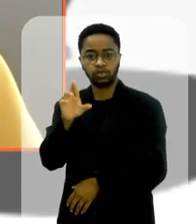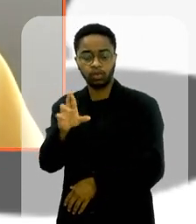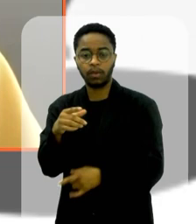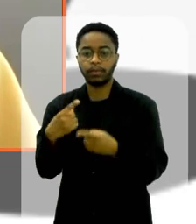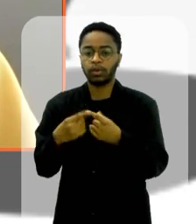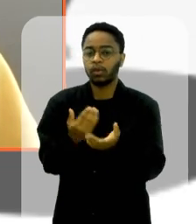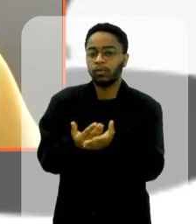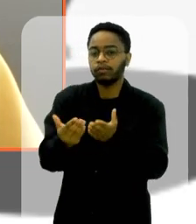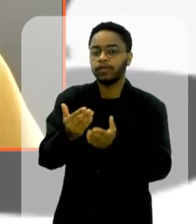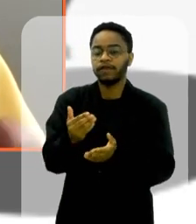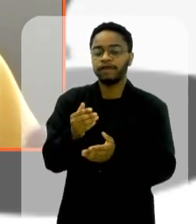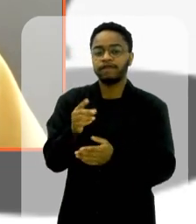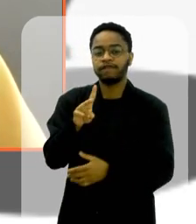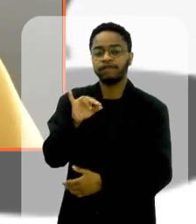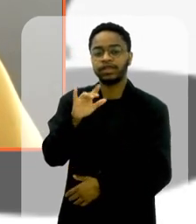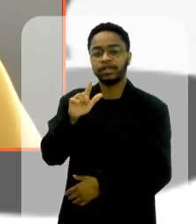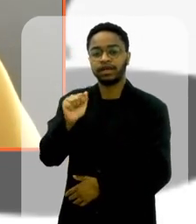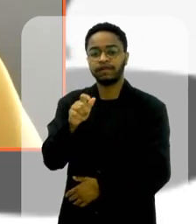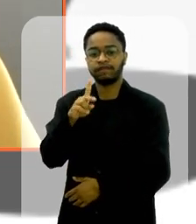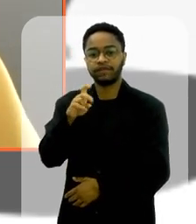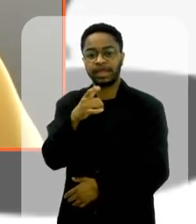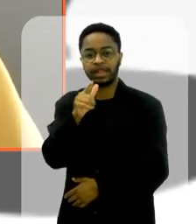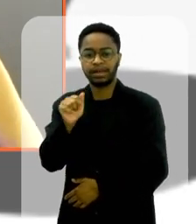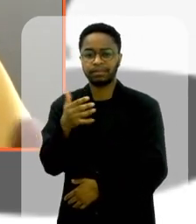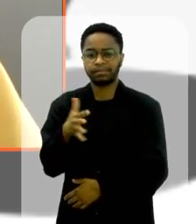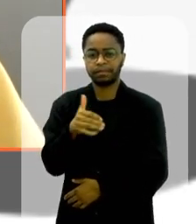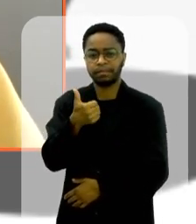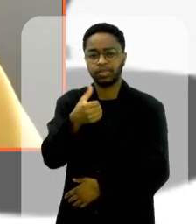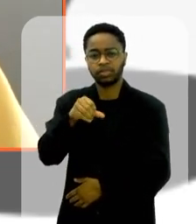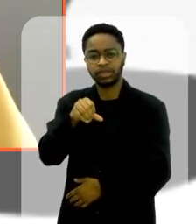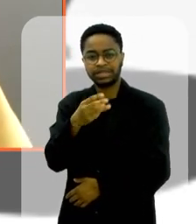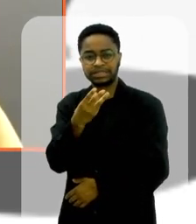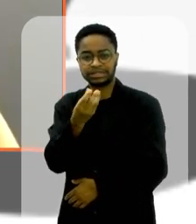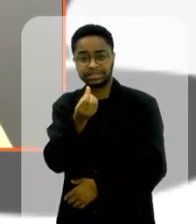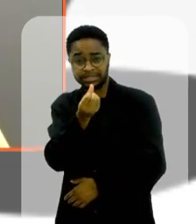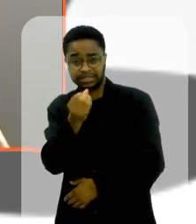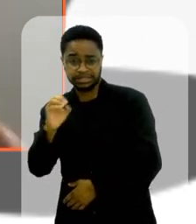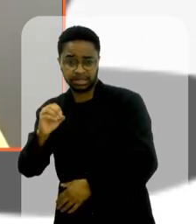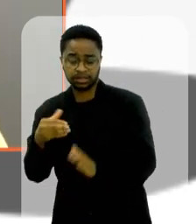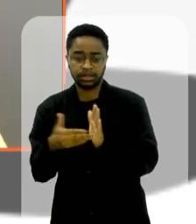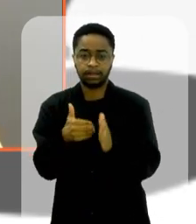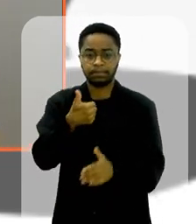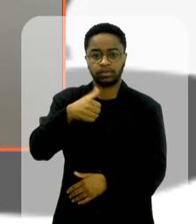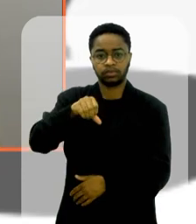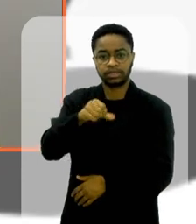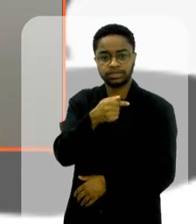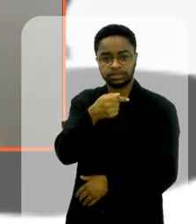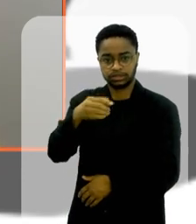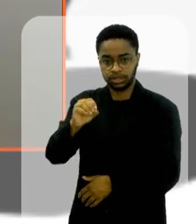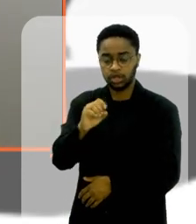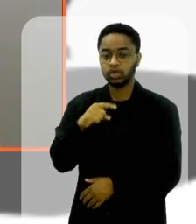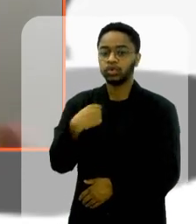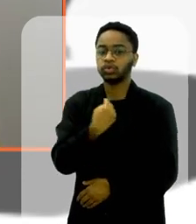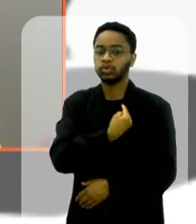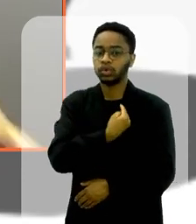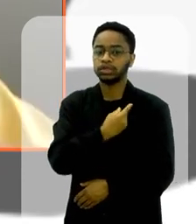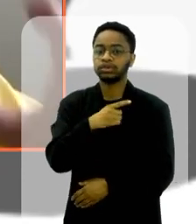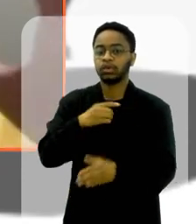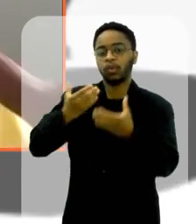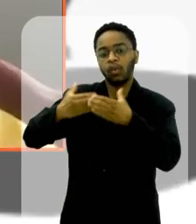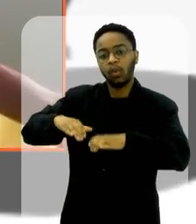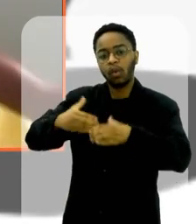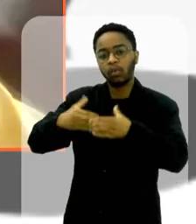tinha iniciado em Vila Velha, por volta de 1960 até 1970, onde nós fizemos